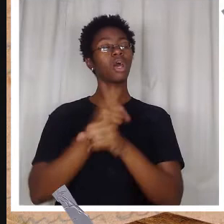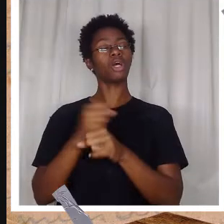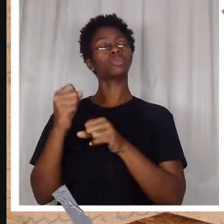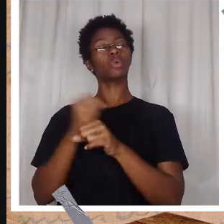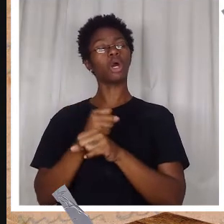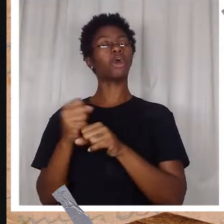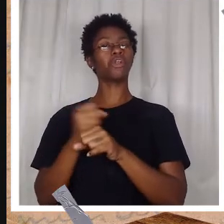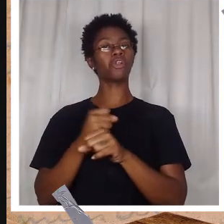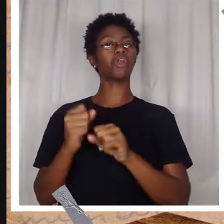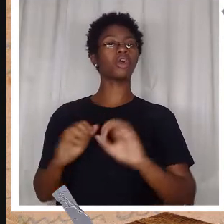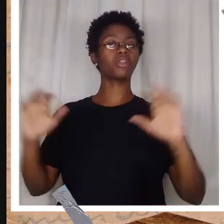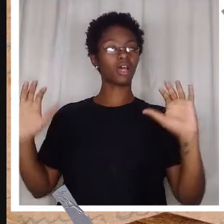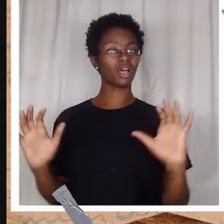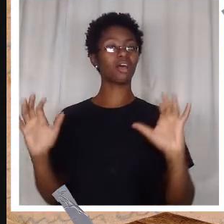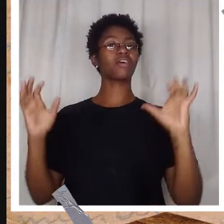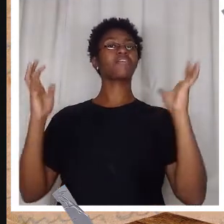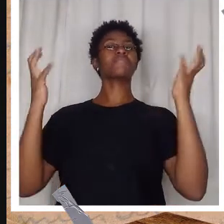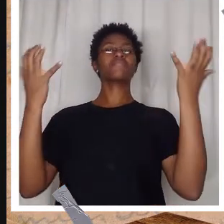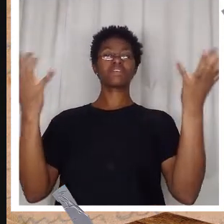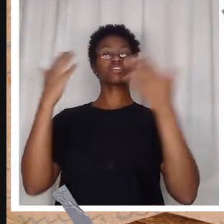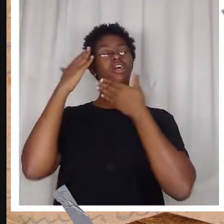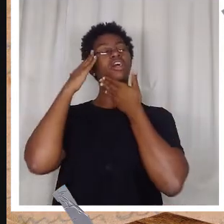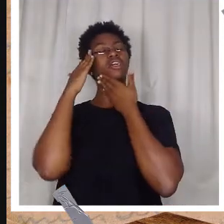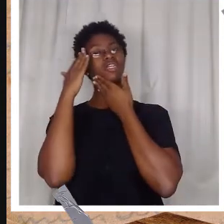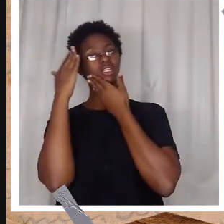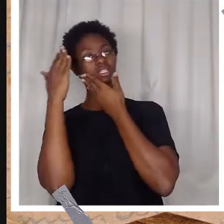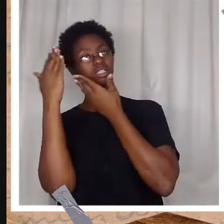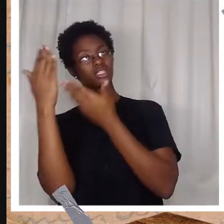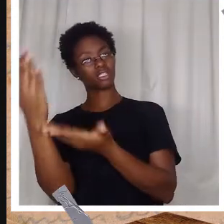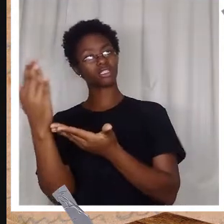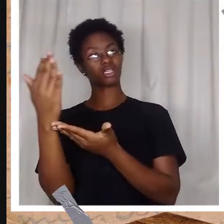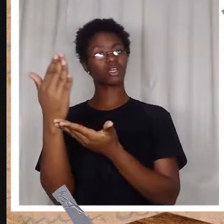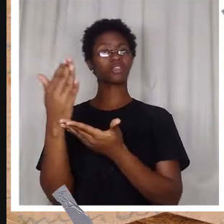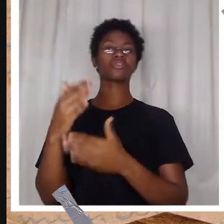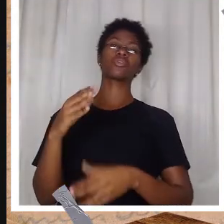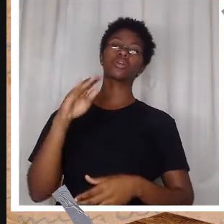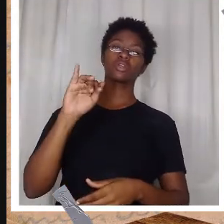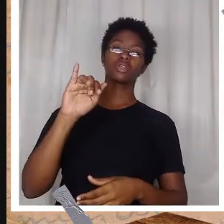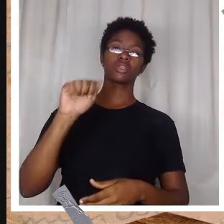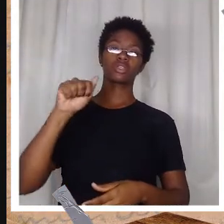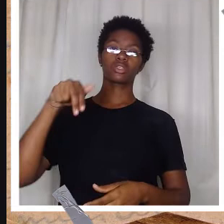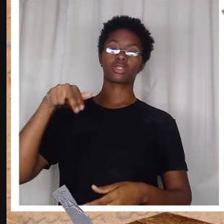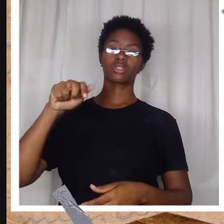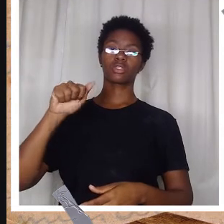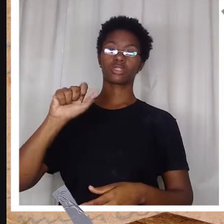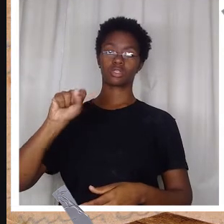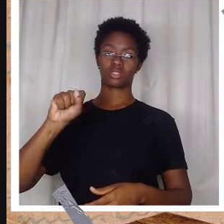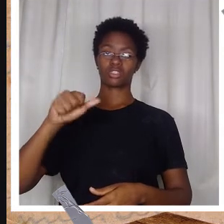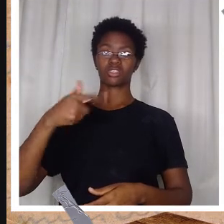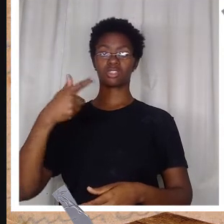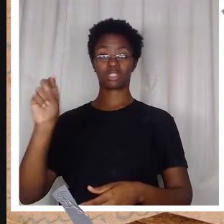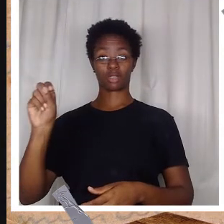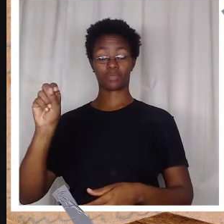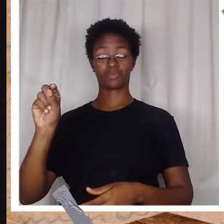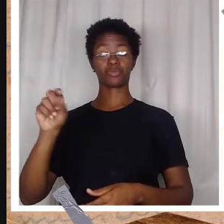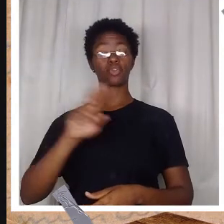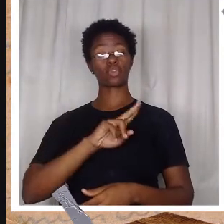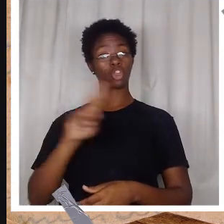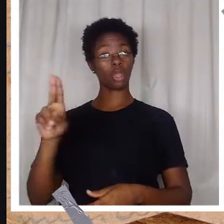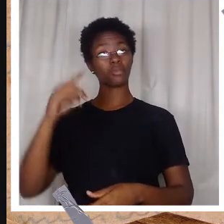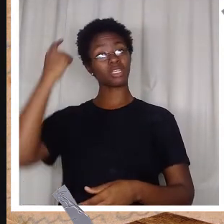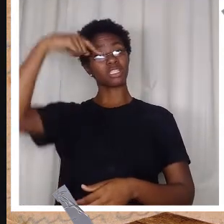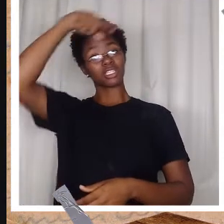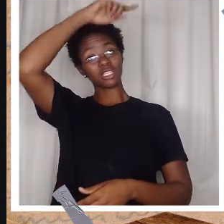anualmente uma festa em devoção e obrigação a Yansan, Santa Bárbara, né, no sincretismo